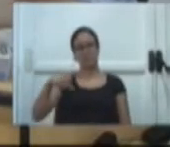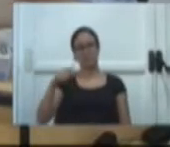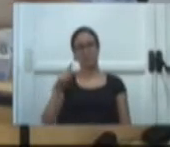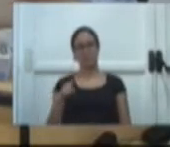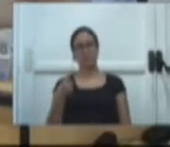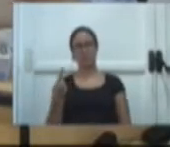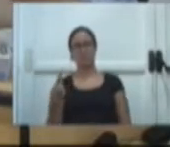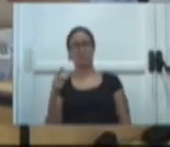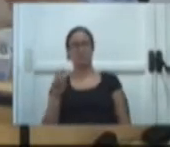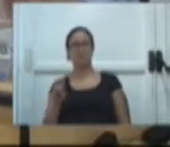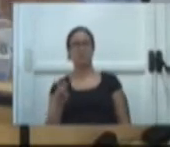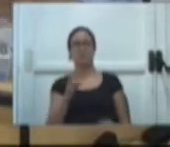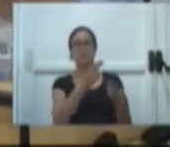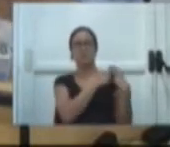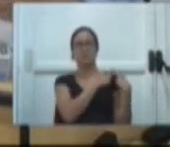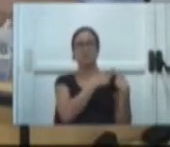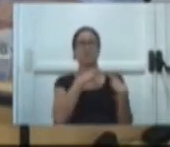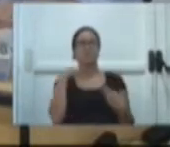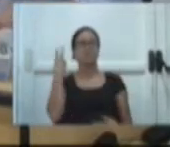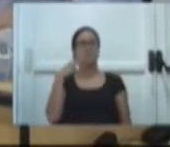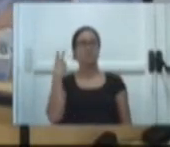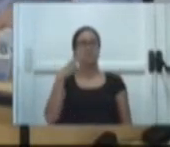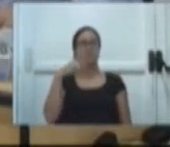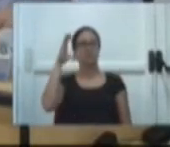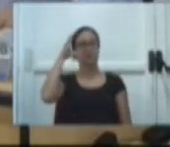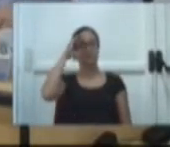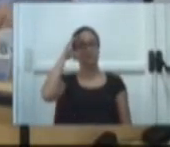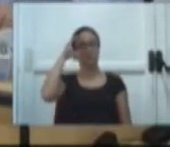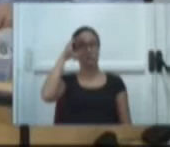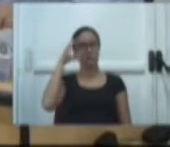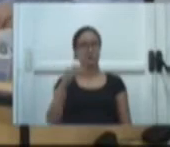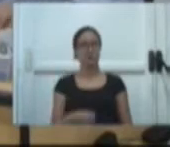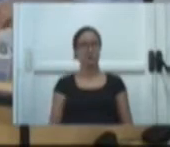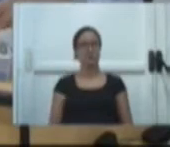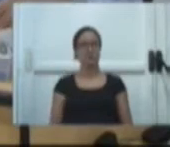autor vereador José Couto Jesus, Totó do Gás.